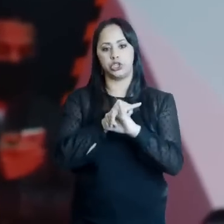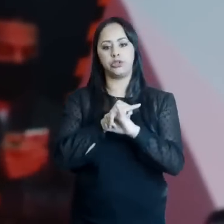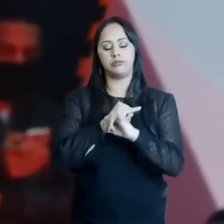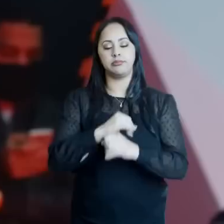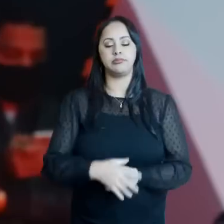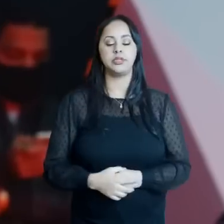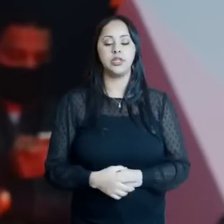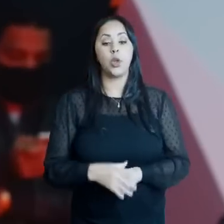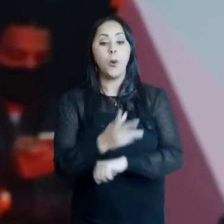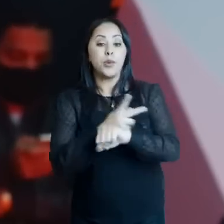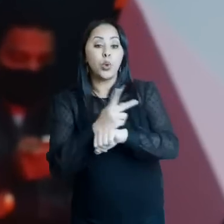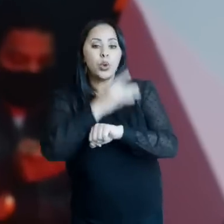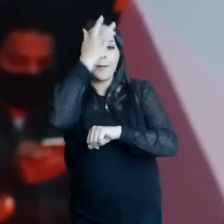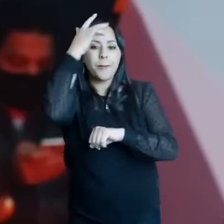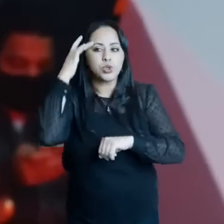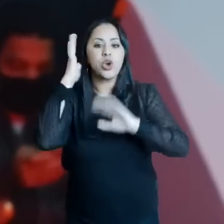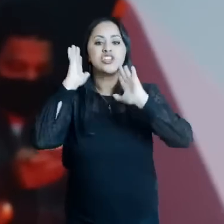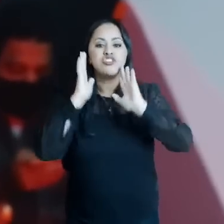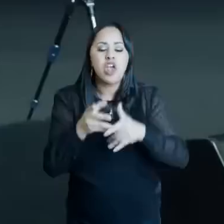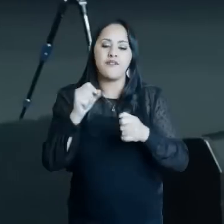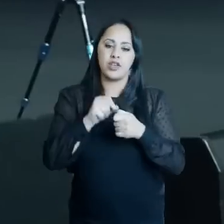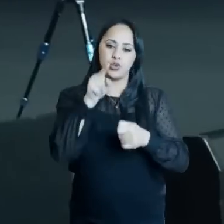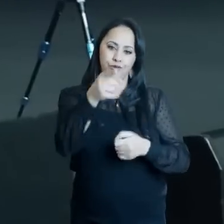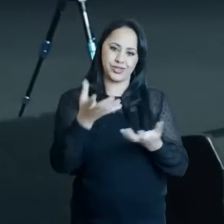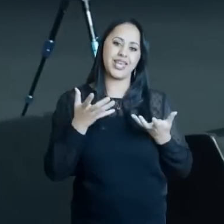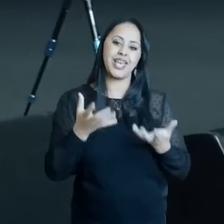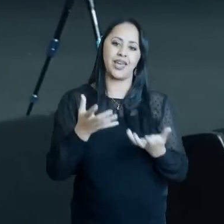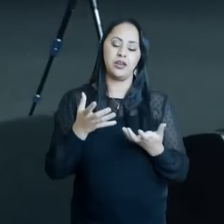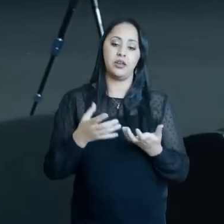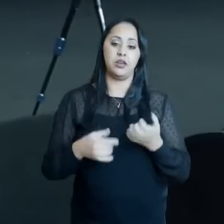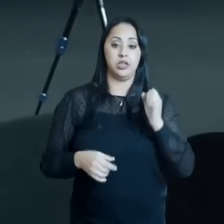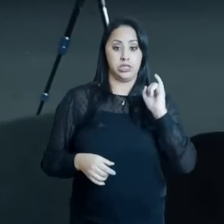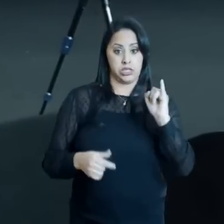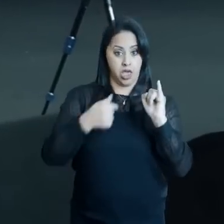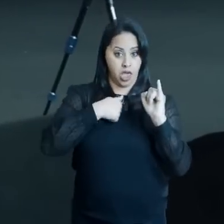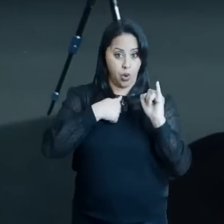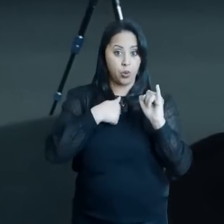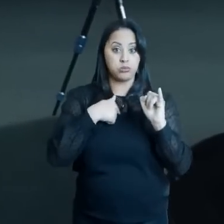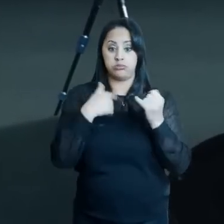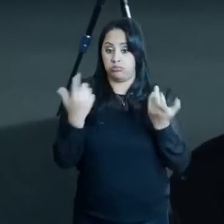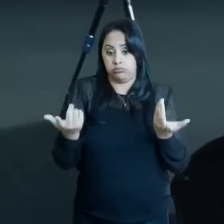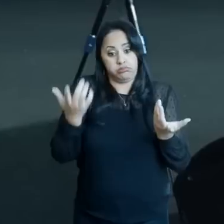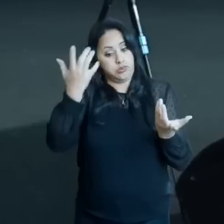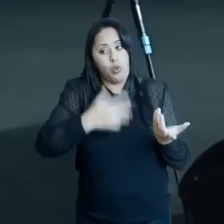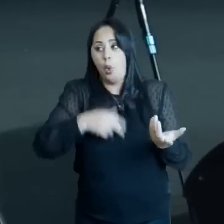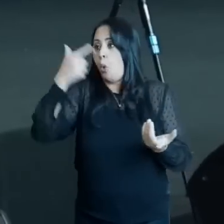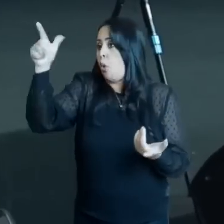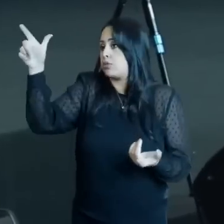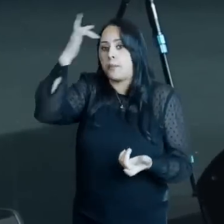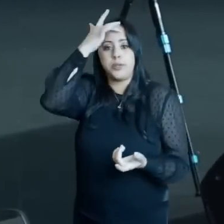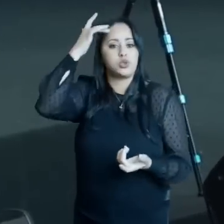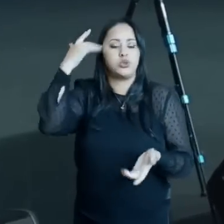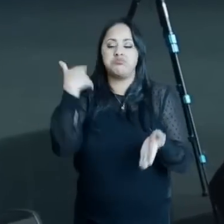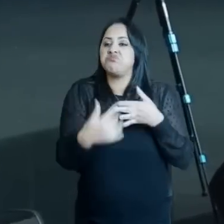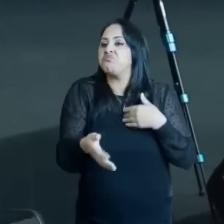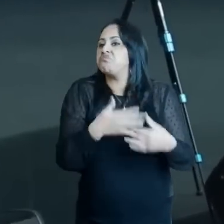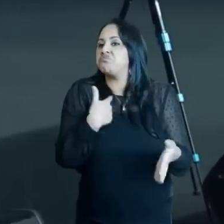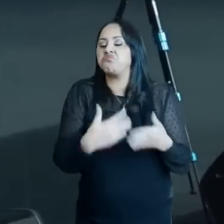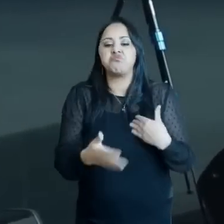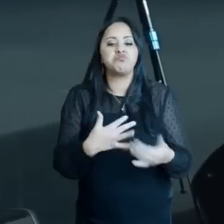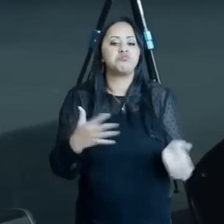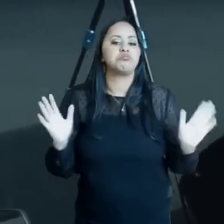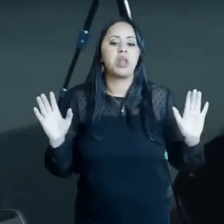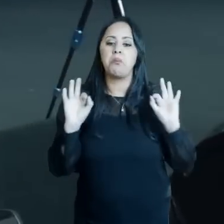falei, procure alguém que já fez aquilo que você quer fazer. Se eu sou essa pessoa bem, se é o Joãozinho Maravilha, se é o outro